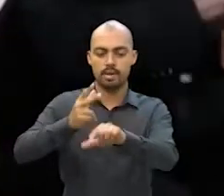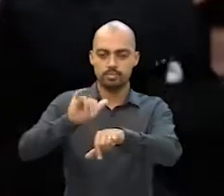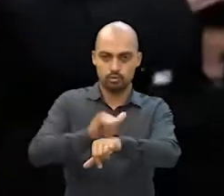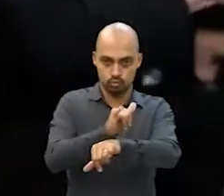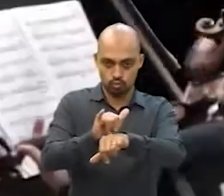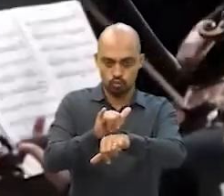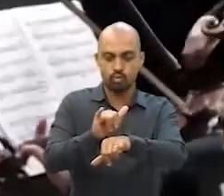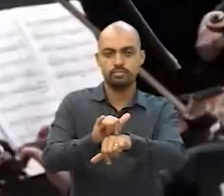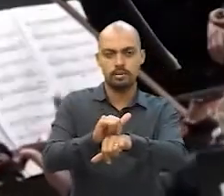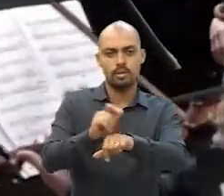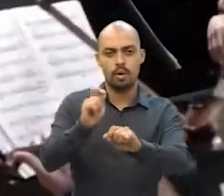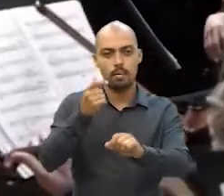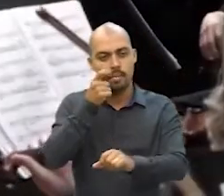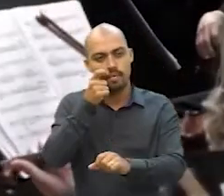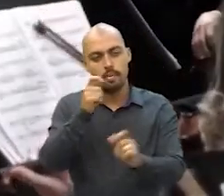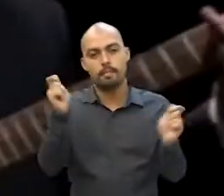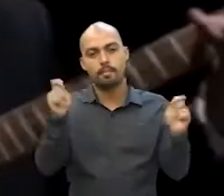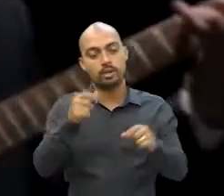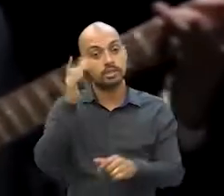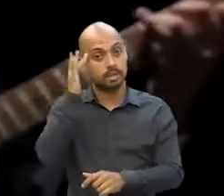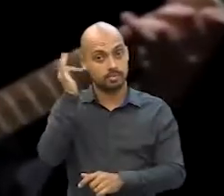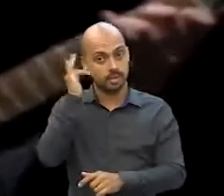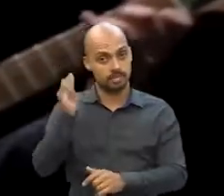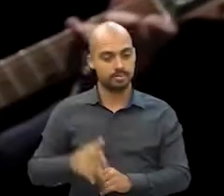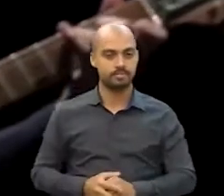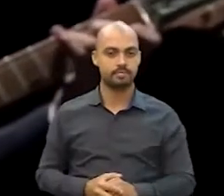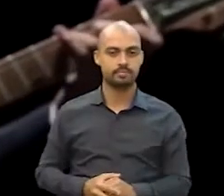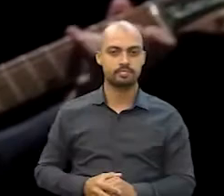da Orquestra e vale a pena conferir, hein? Amanhã.